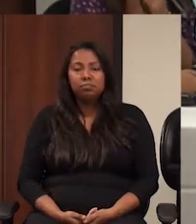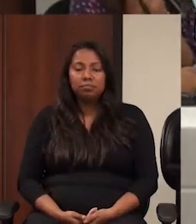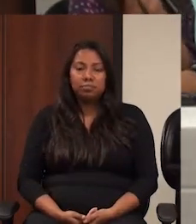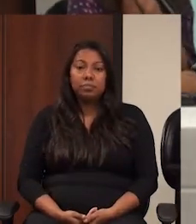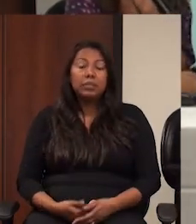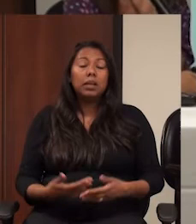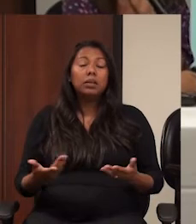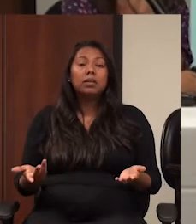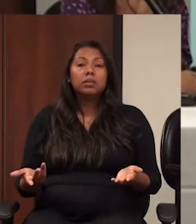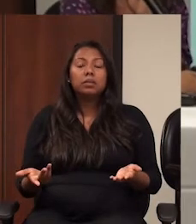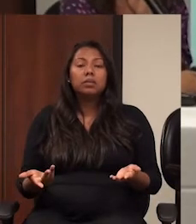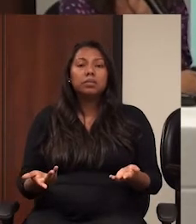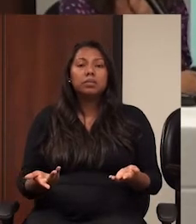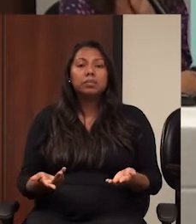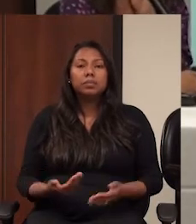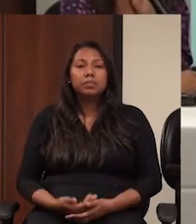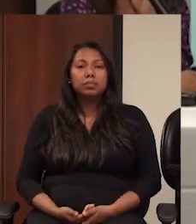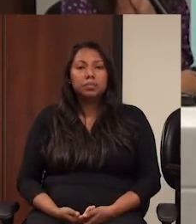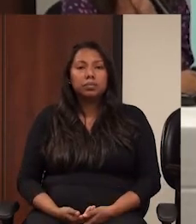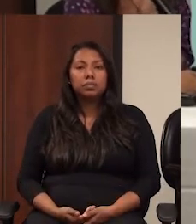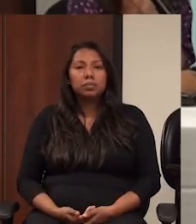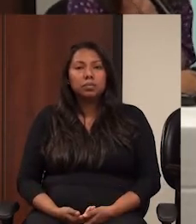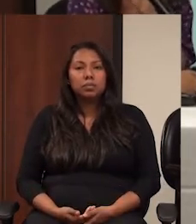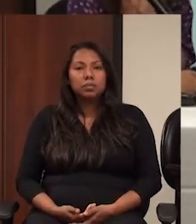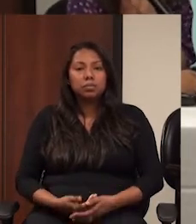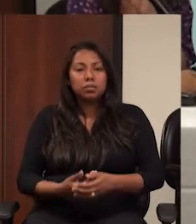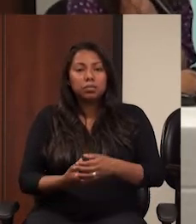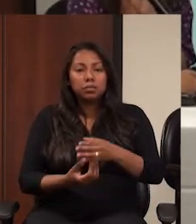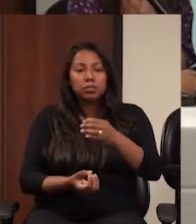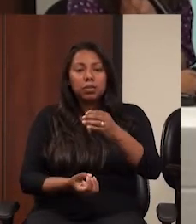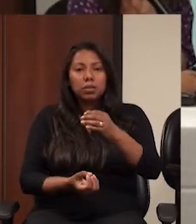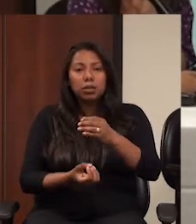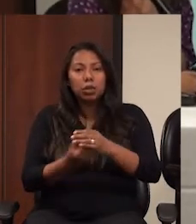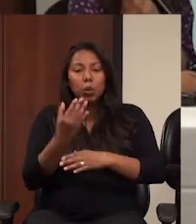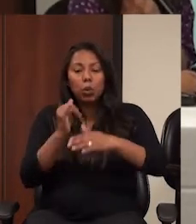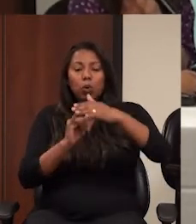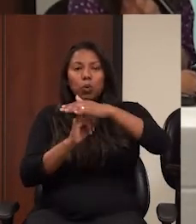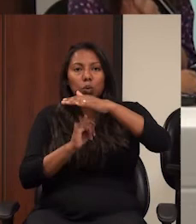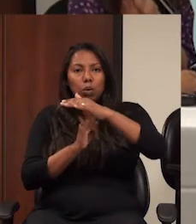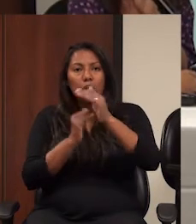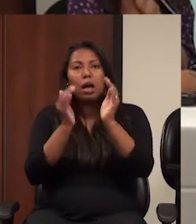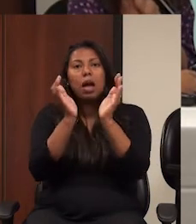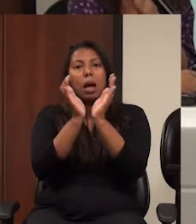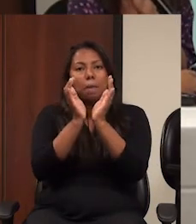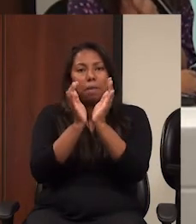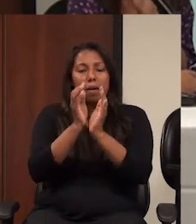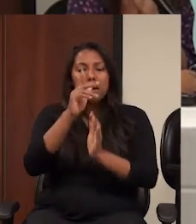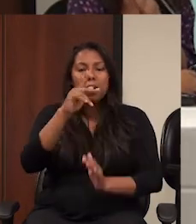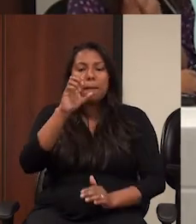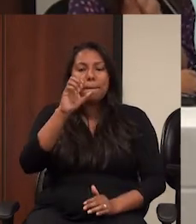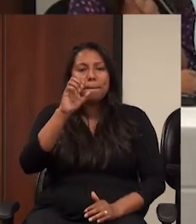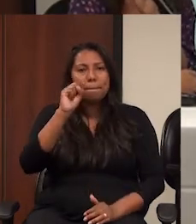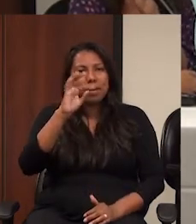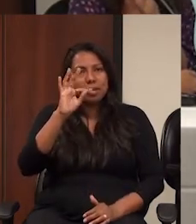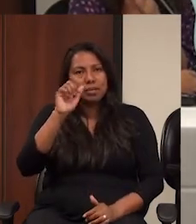Nesse ponto, foram criadas as instituições que hoje conhecidas, a APAE, Pestalozzi,